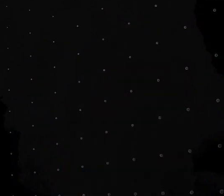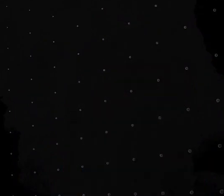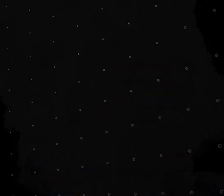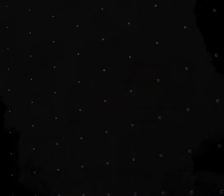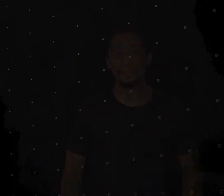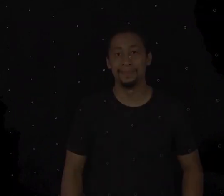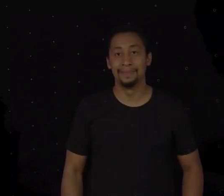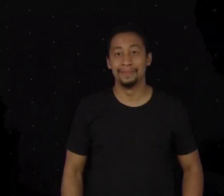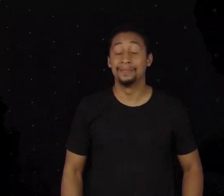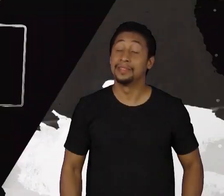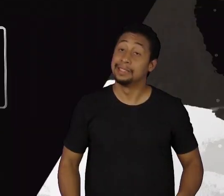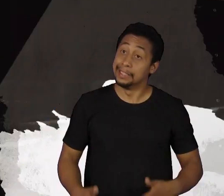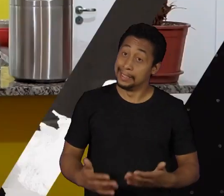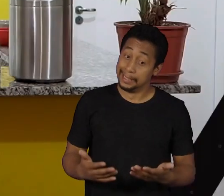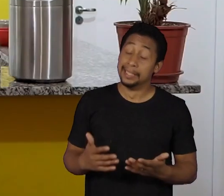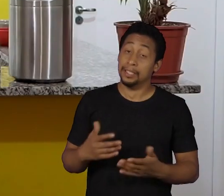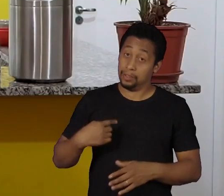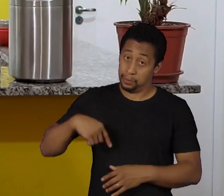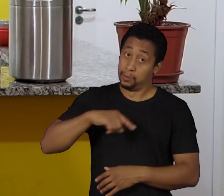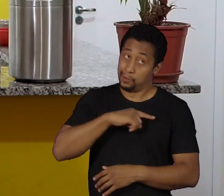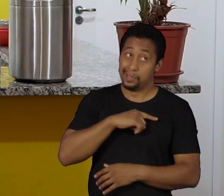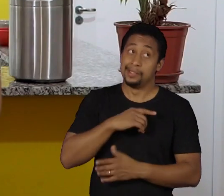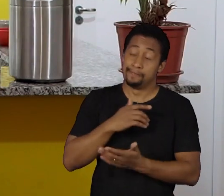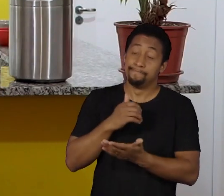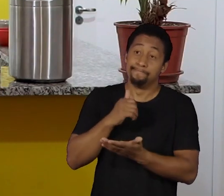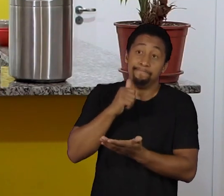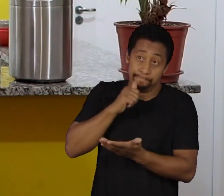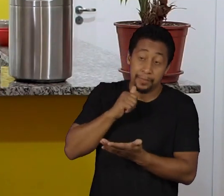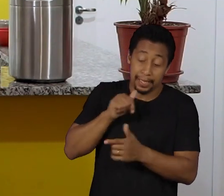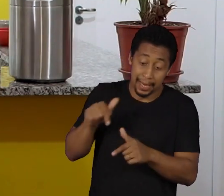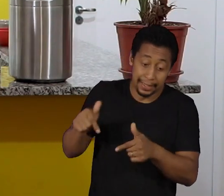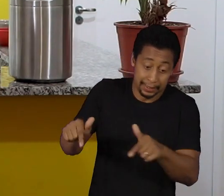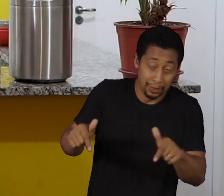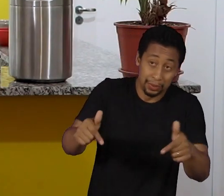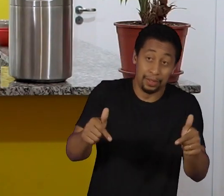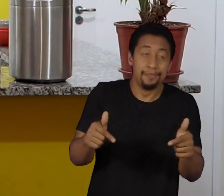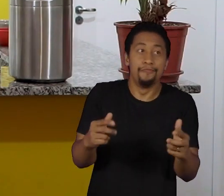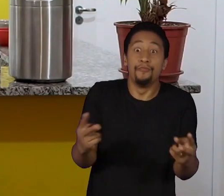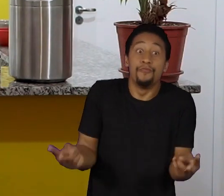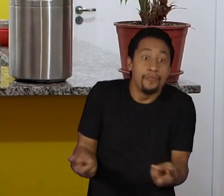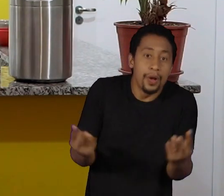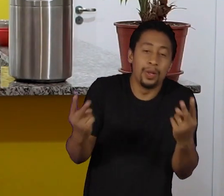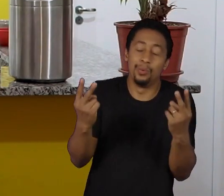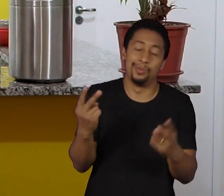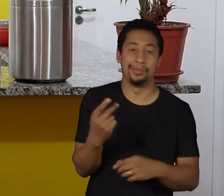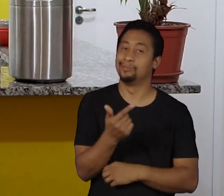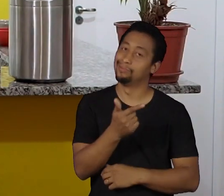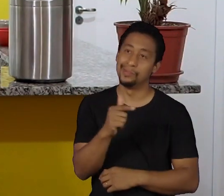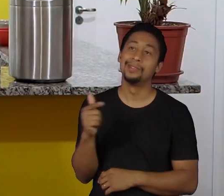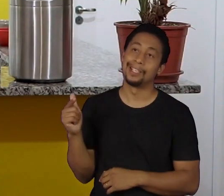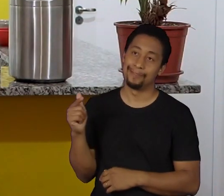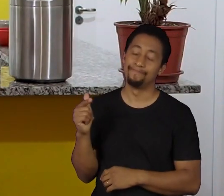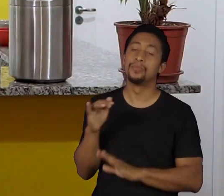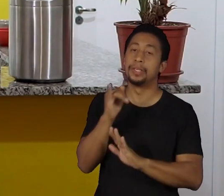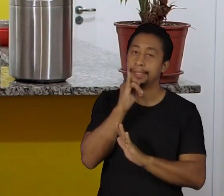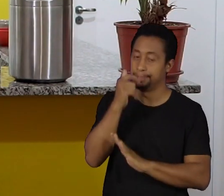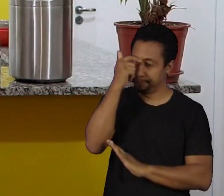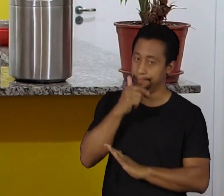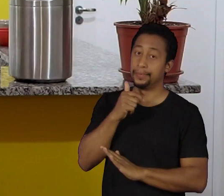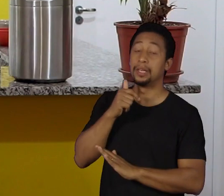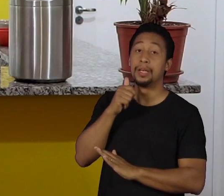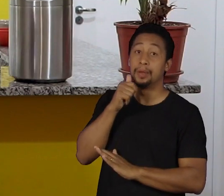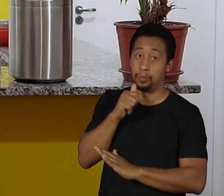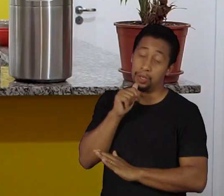Há uma desvalorização muito grande das nossas atuações dentro desse cenário. Por exemplo, eu sou uma dona de bar e eu